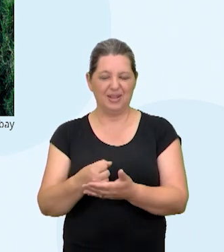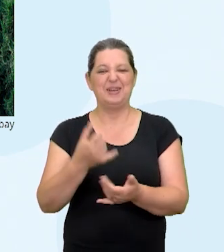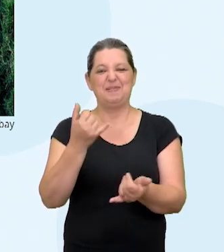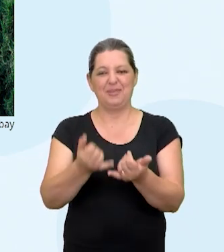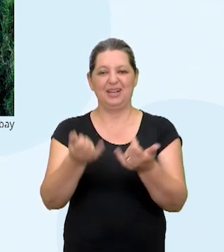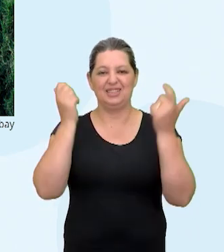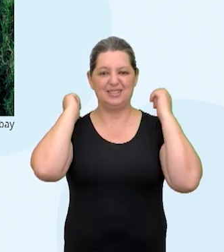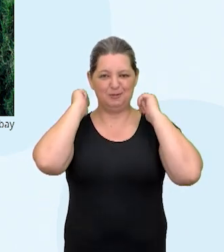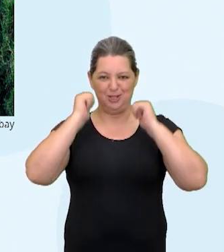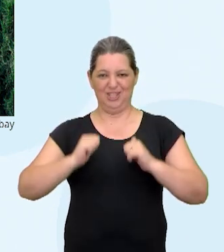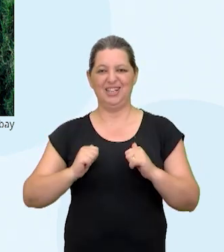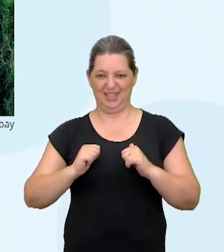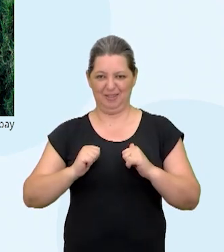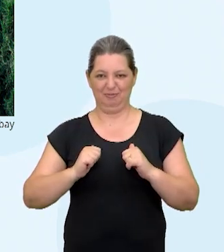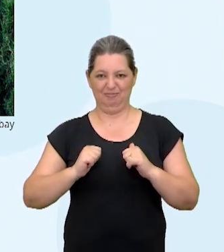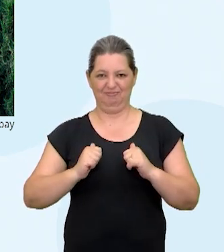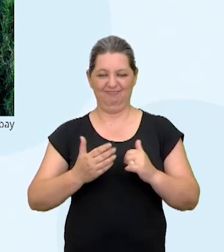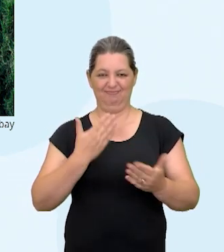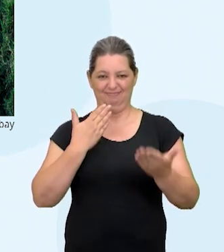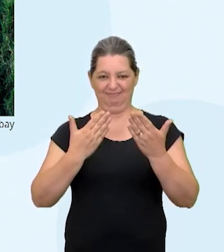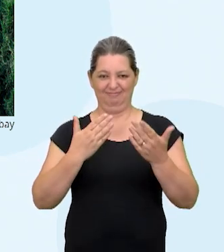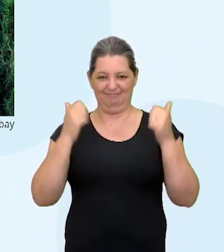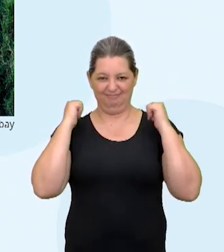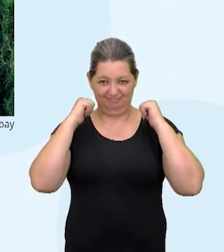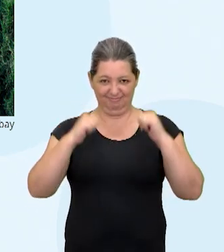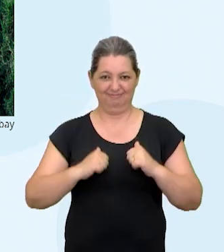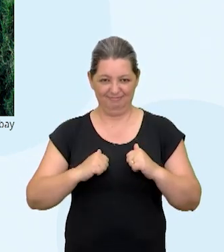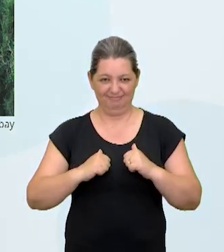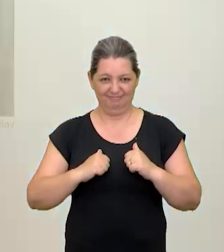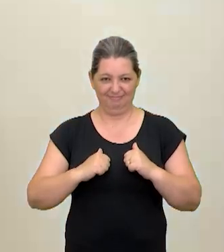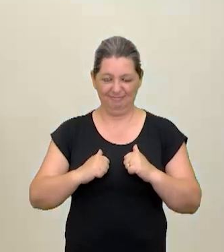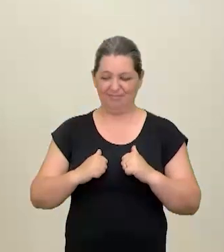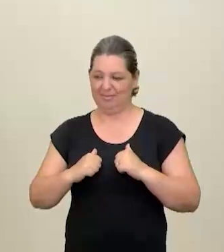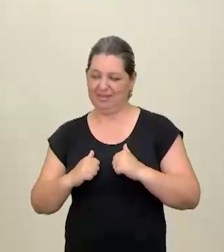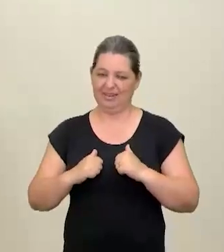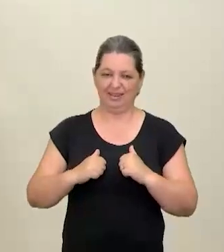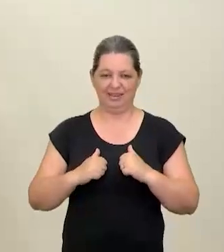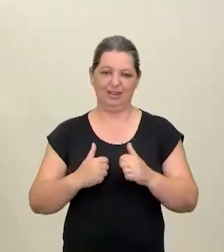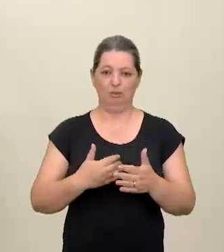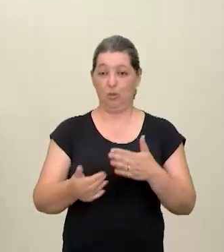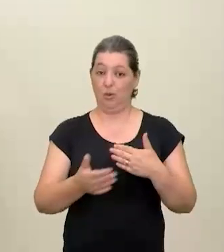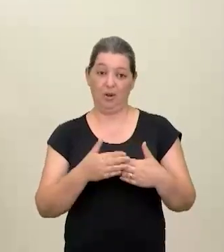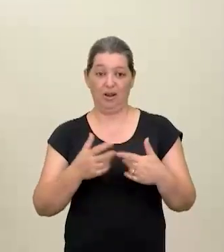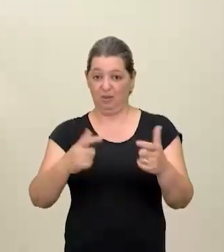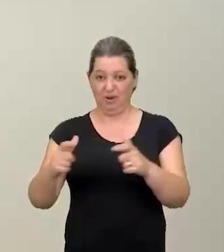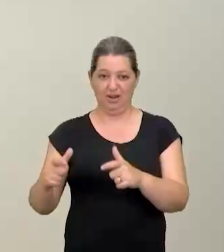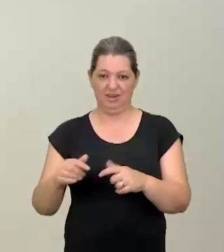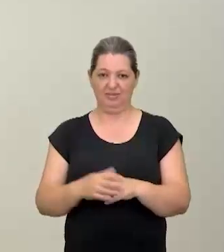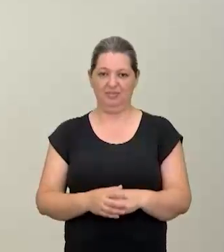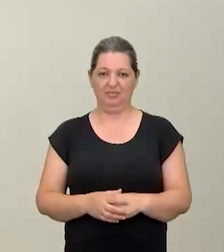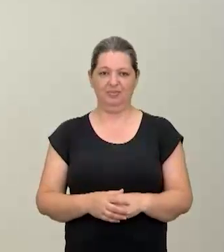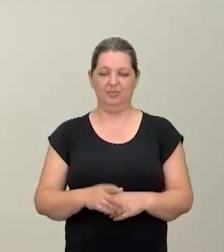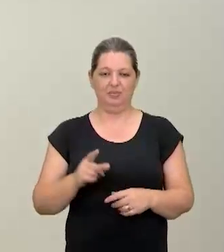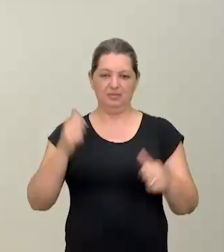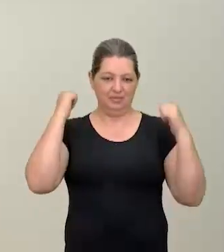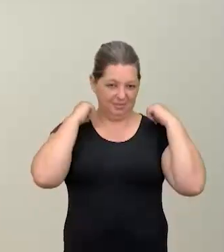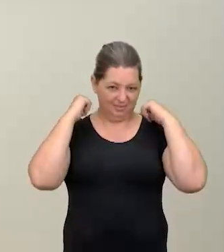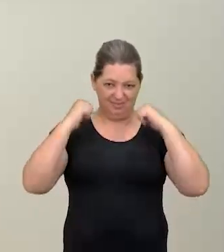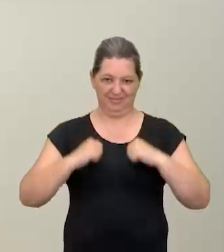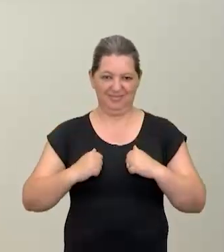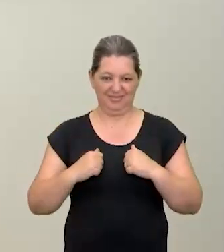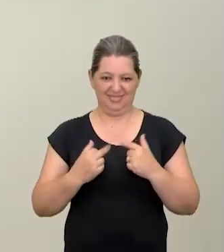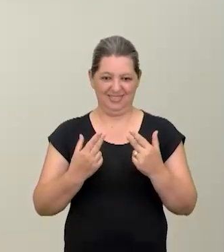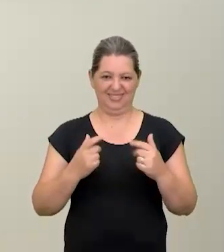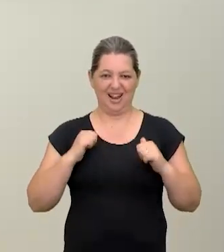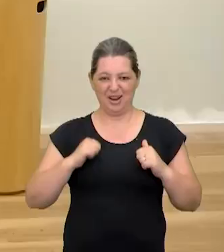mochilinha nas costas e você vai carregando essa mochilinha para todo lugar que você vai. Não é uma mochilinha literal, não é